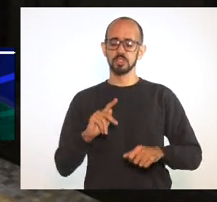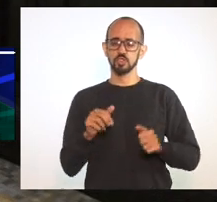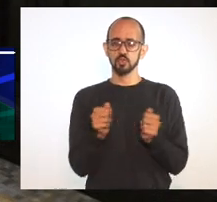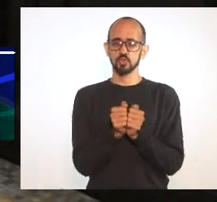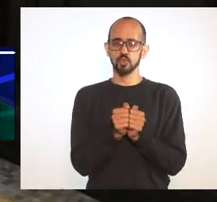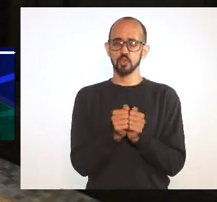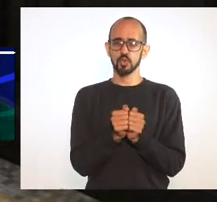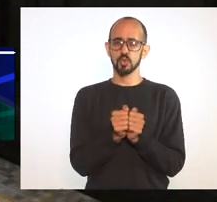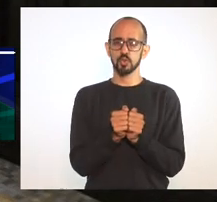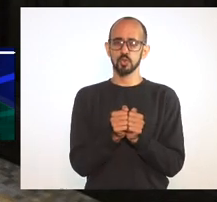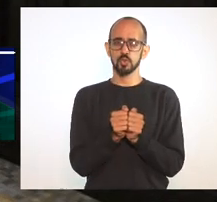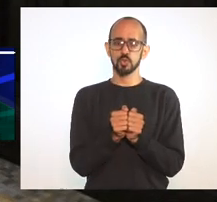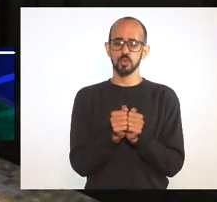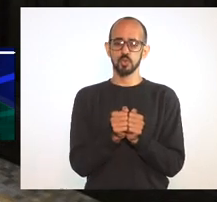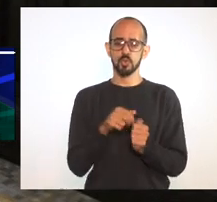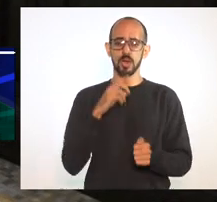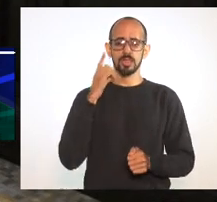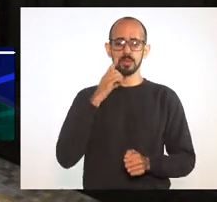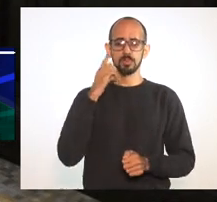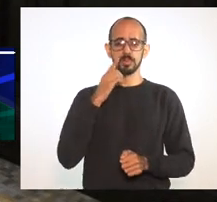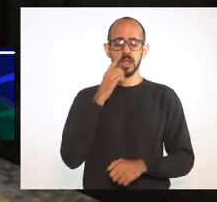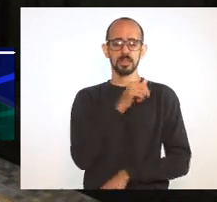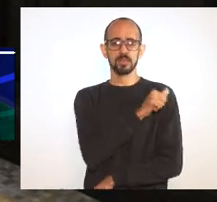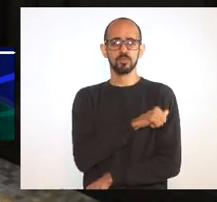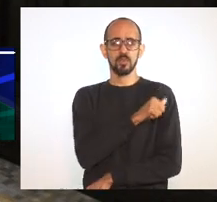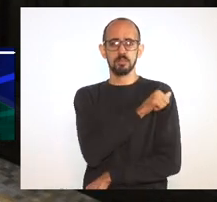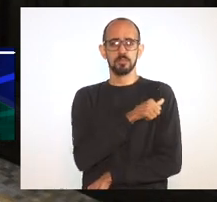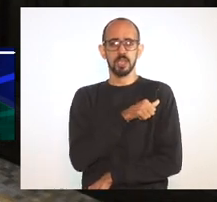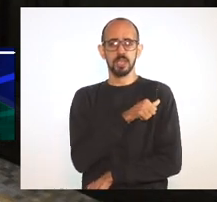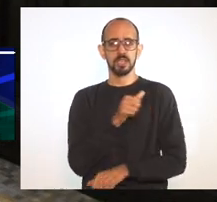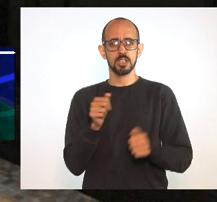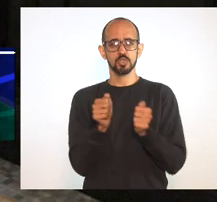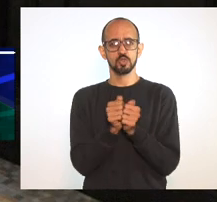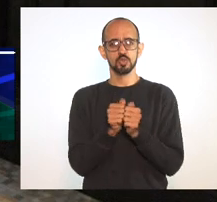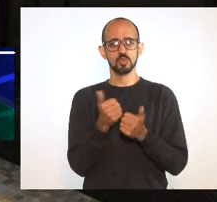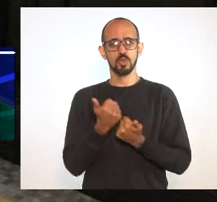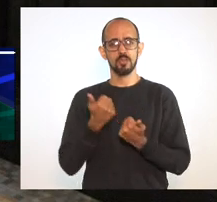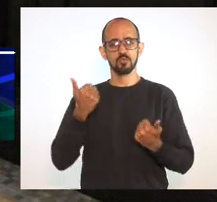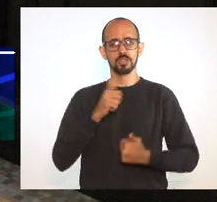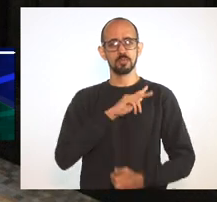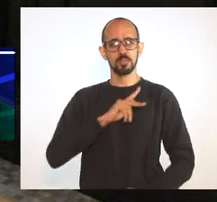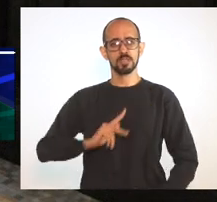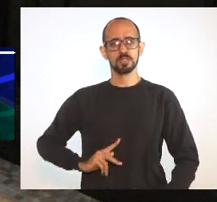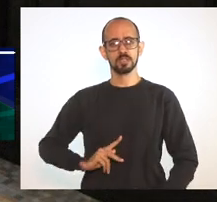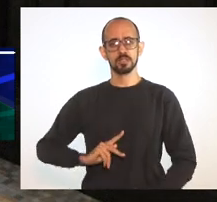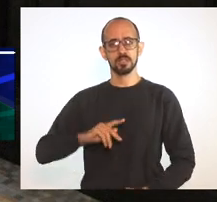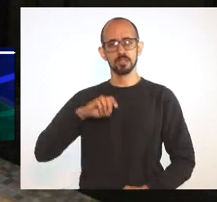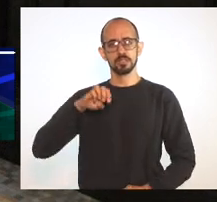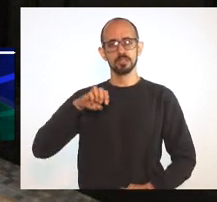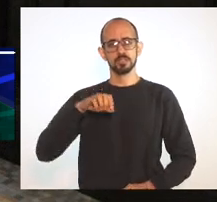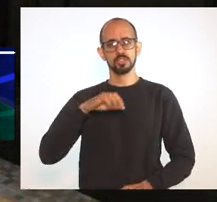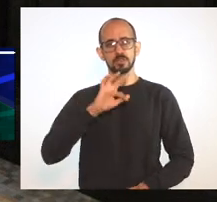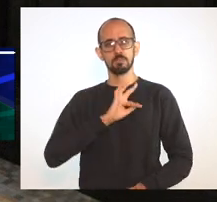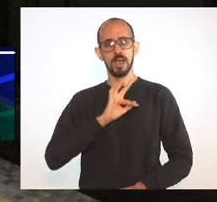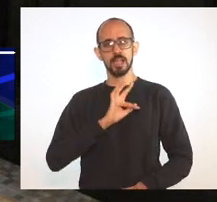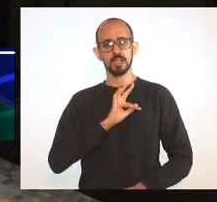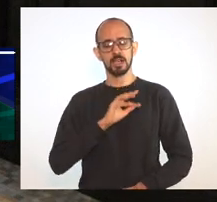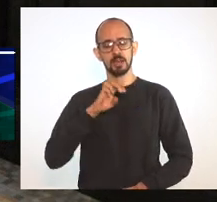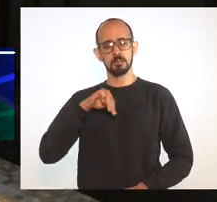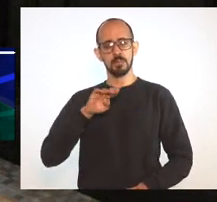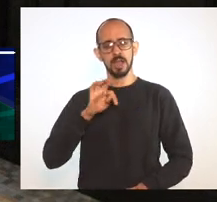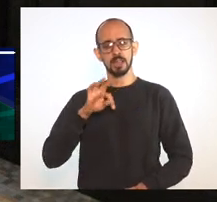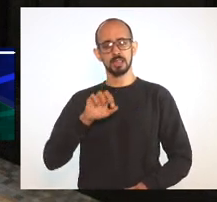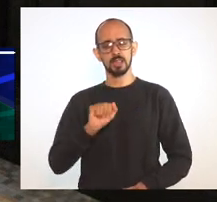da excelentíssima deputada enfermeira Rejane, com a vice-presidência da deputada Marta Rocha e outras companheiras